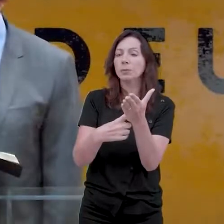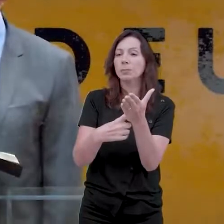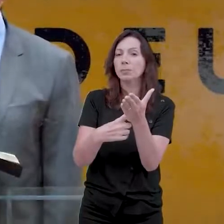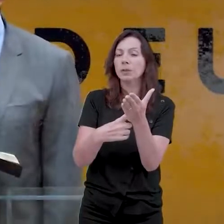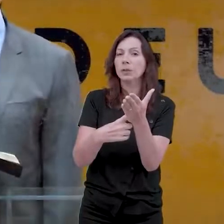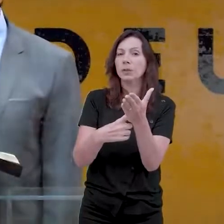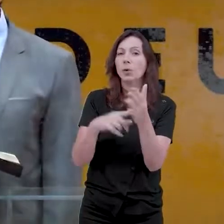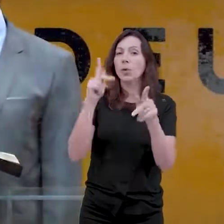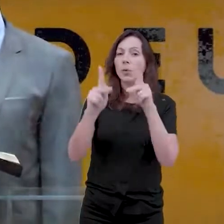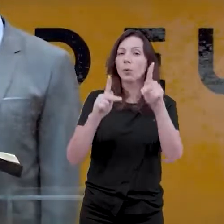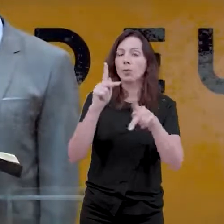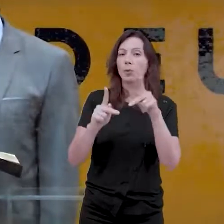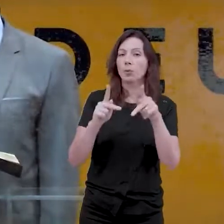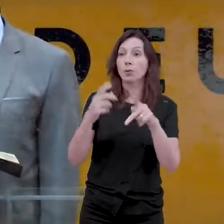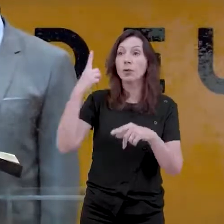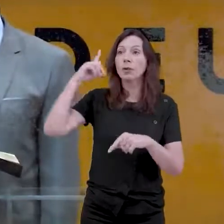Jacó. Ele é o Deus da aliança.